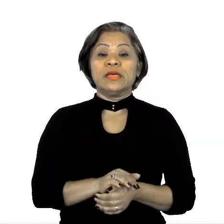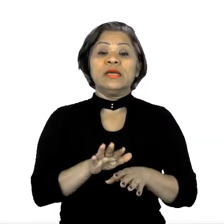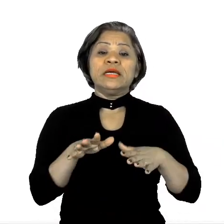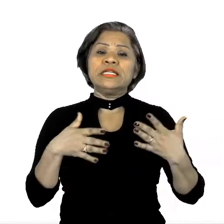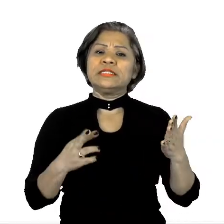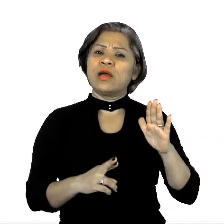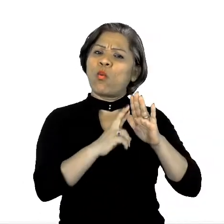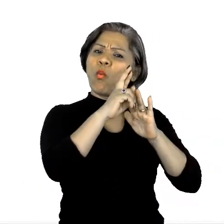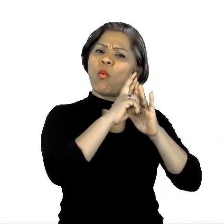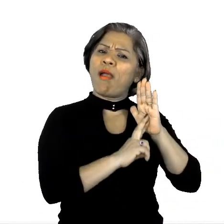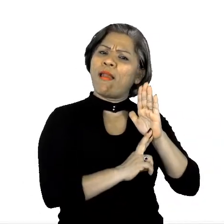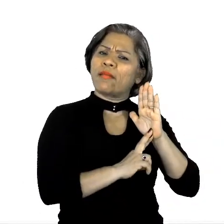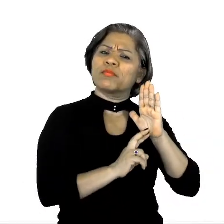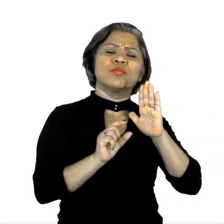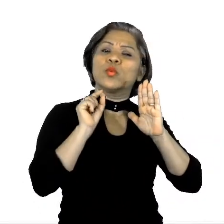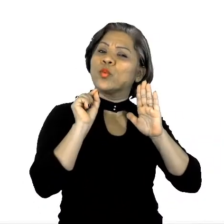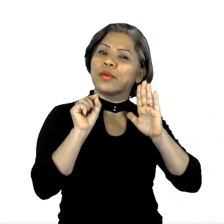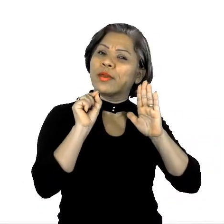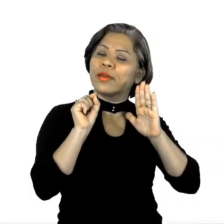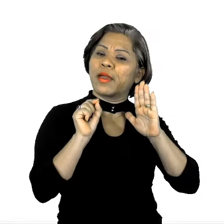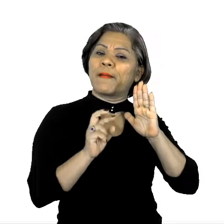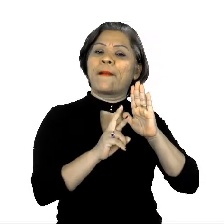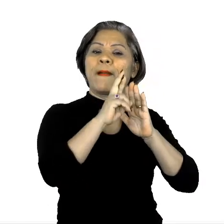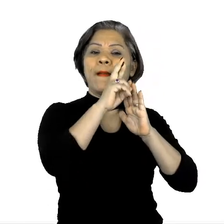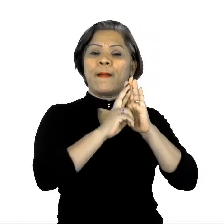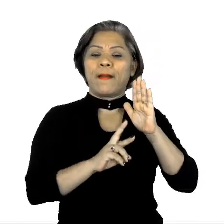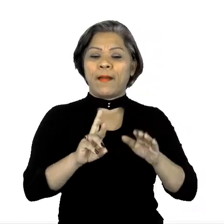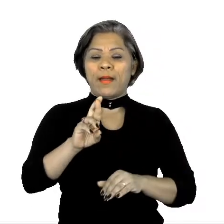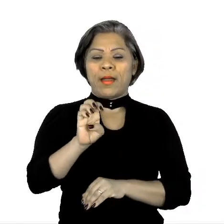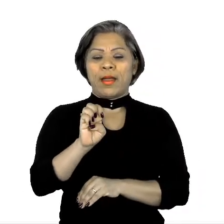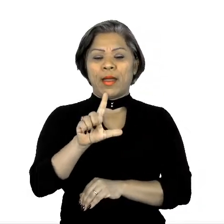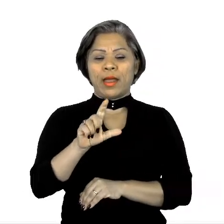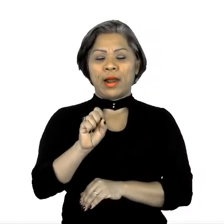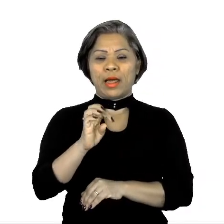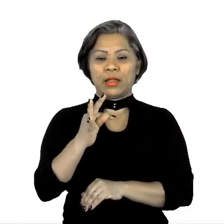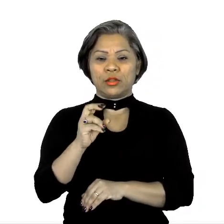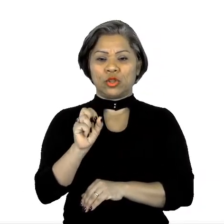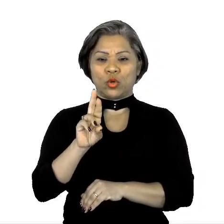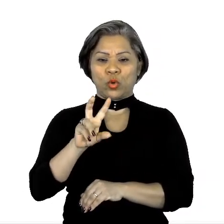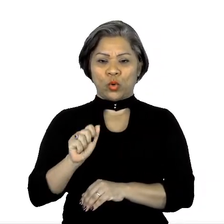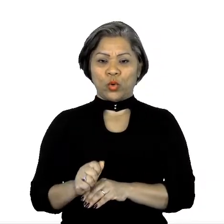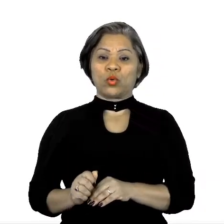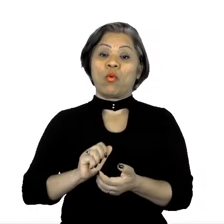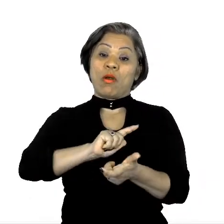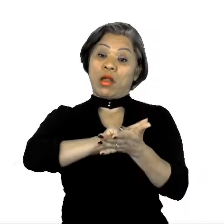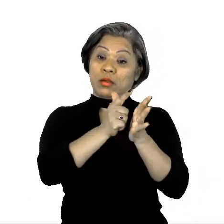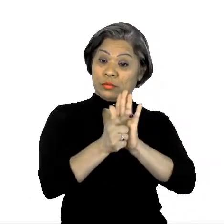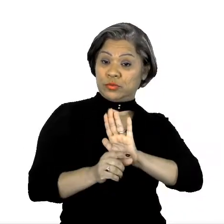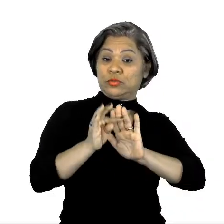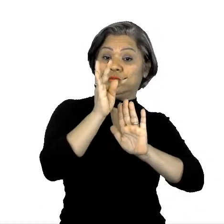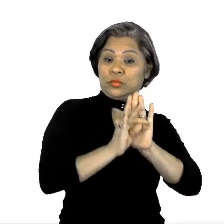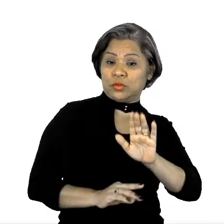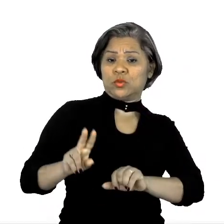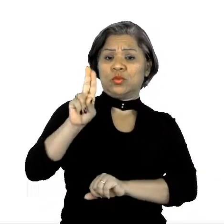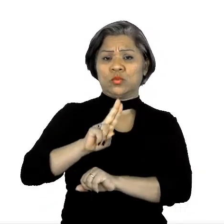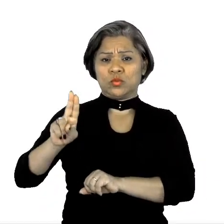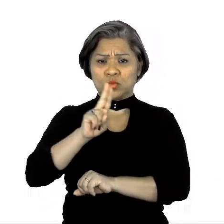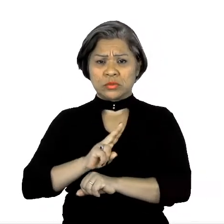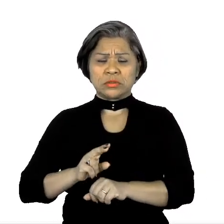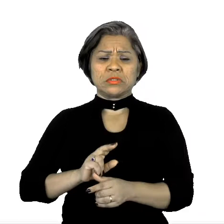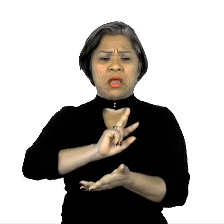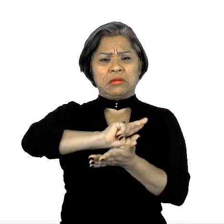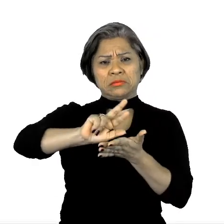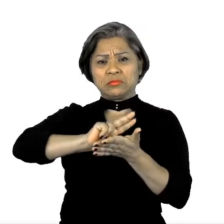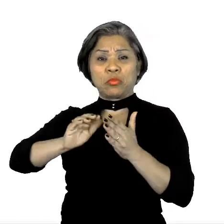um relatório, tá? Relatório é um gênero textual utilizado por diversos profissionais em seu dia a dia